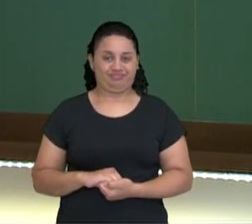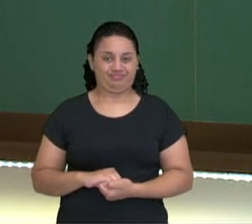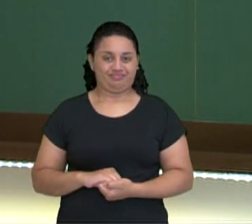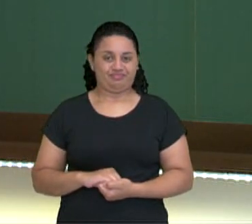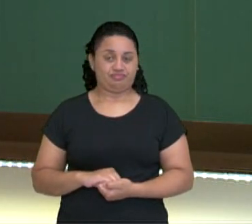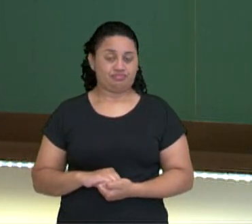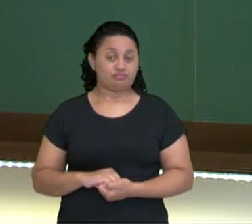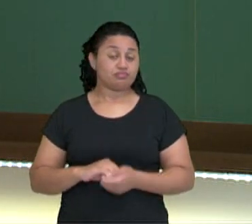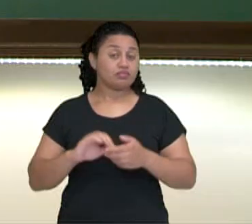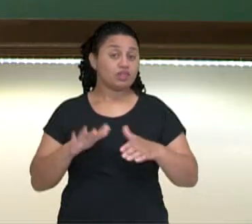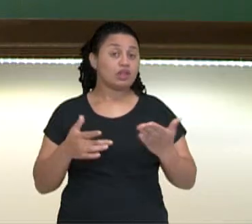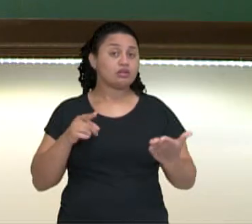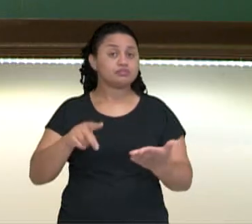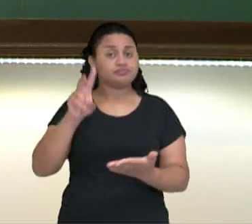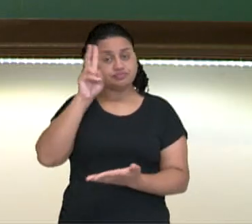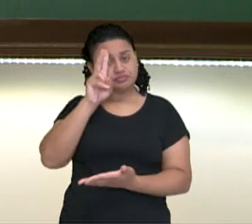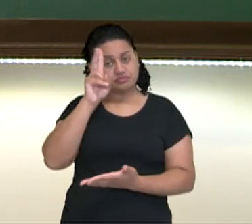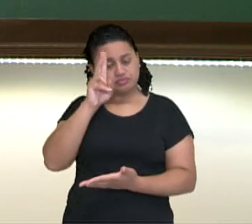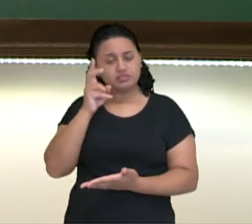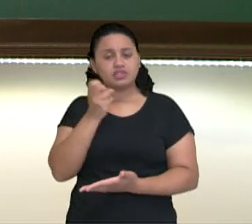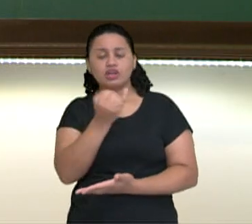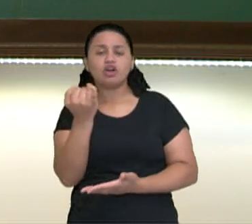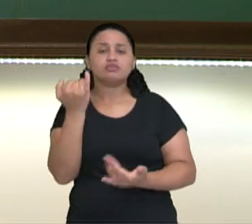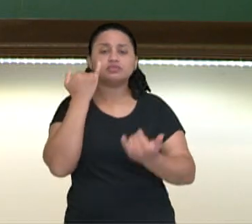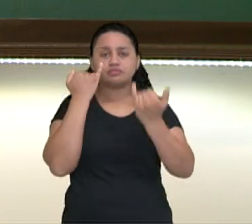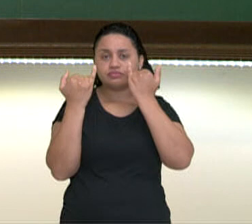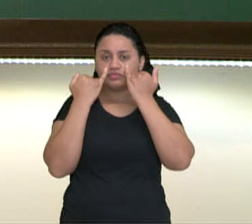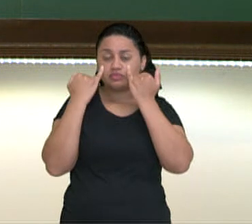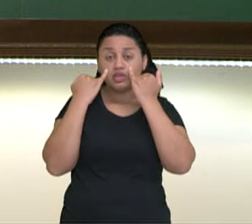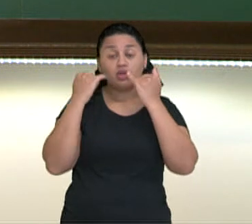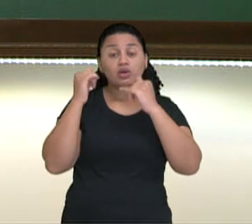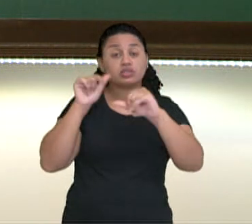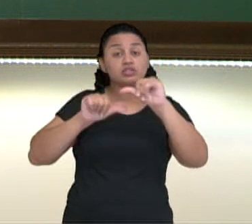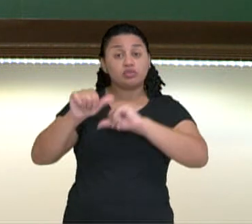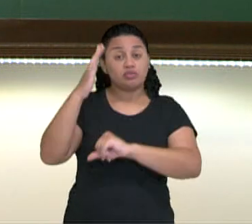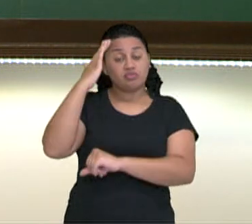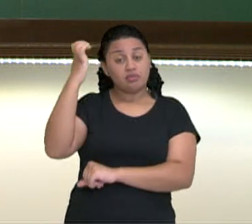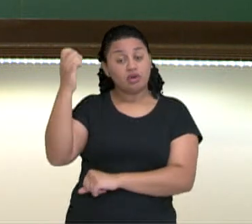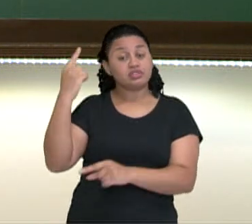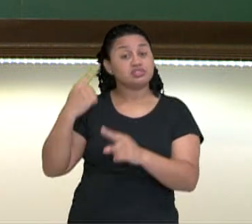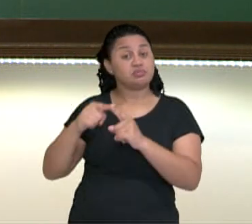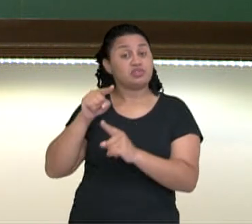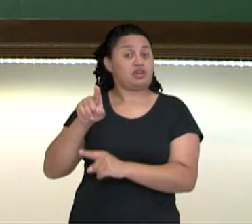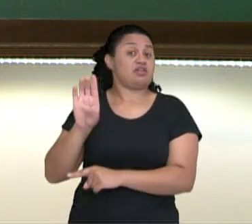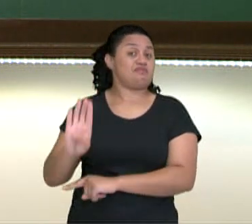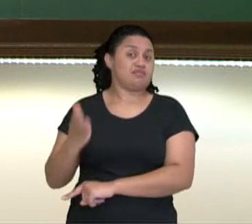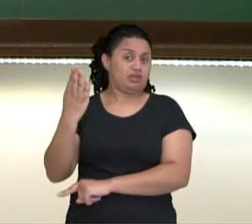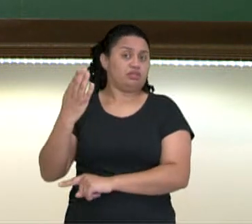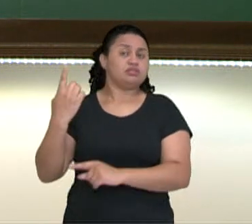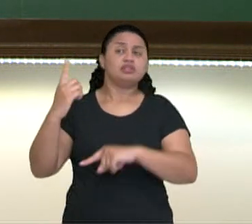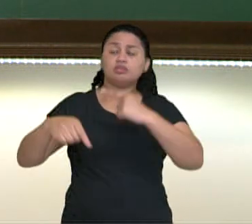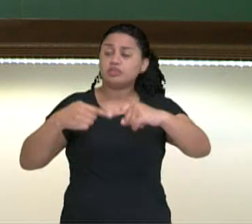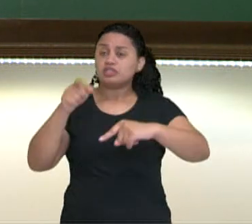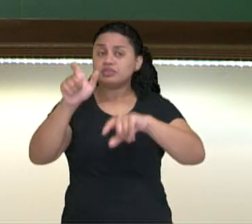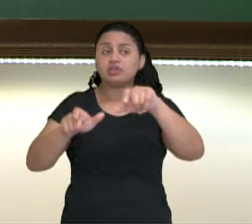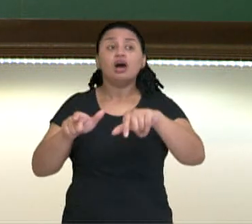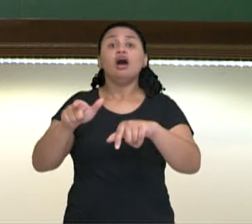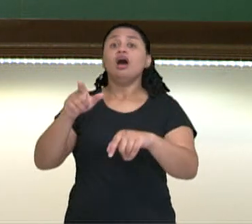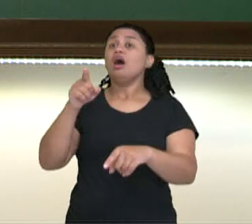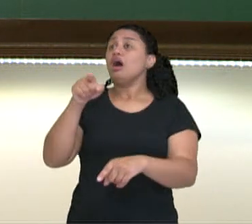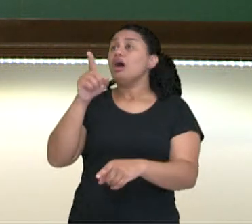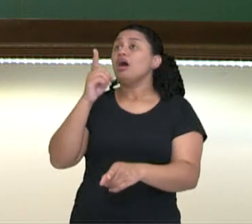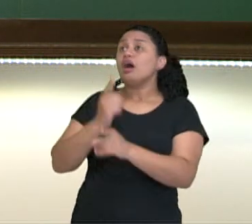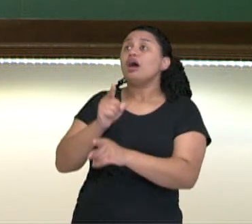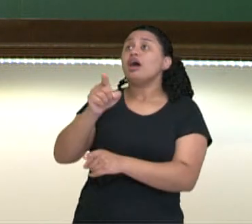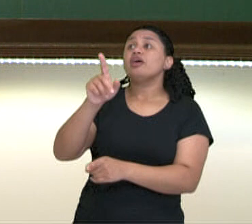se lembra de alguma notícia que se tornou famosa por ser uma notícia falsa e depois as pessoas descobriram que era falsa? E